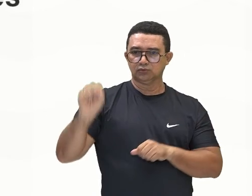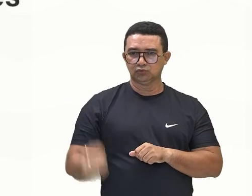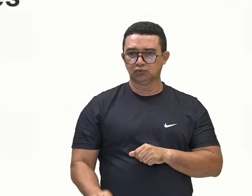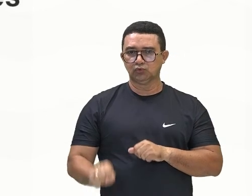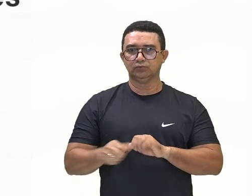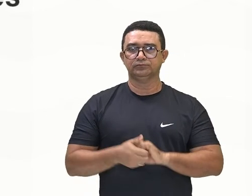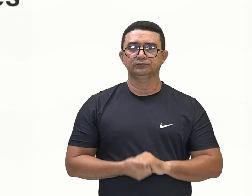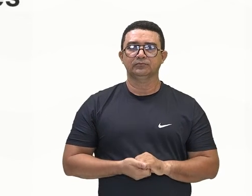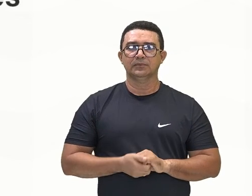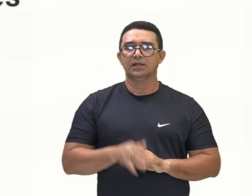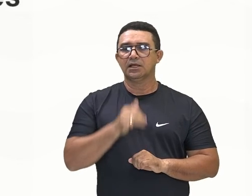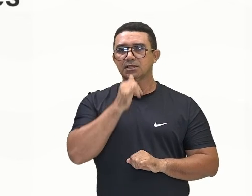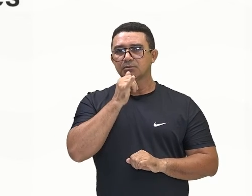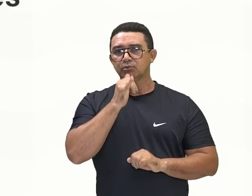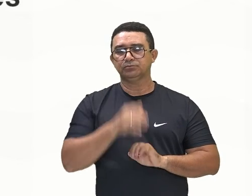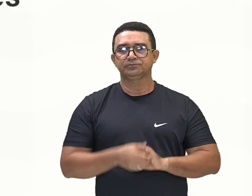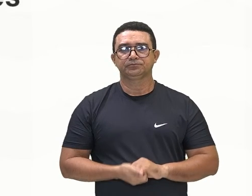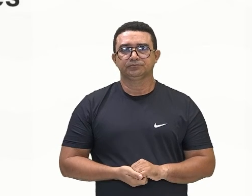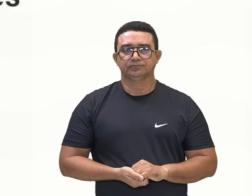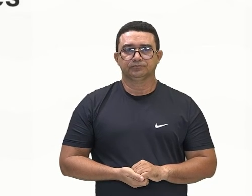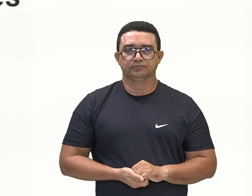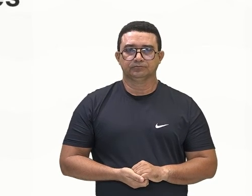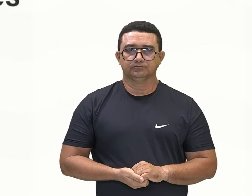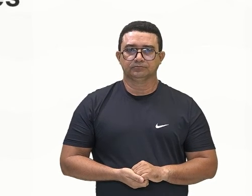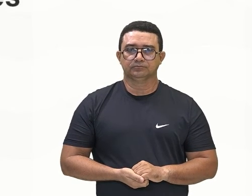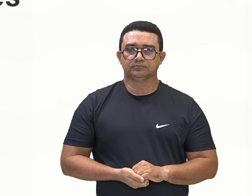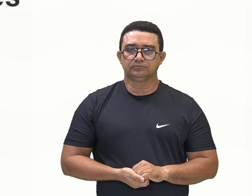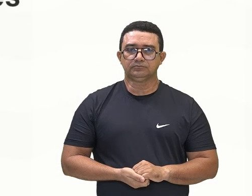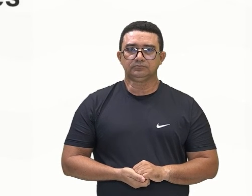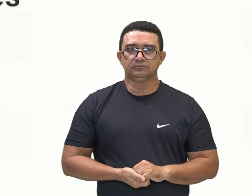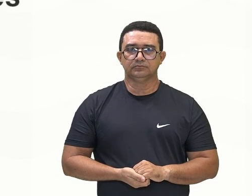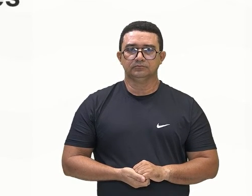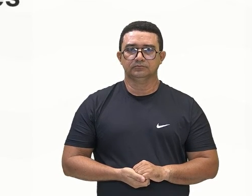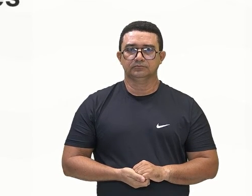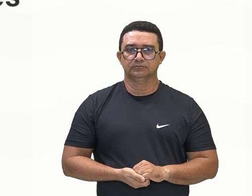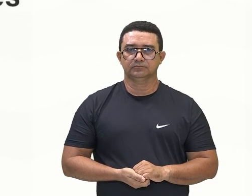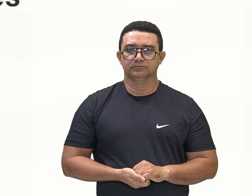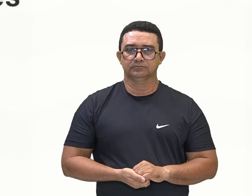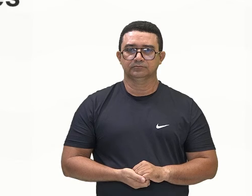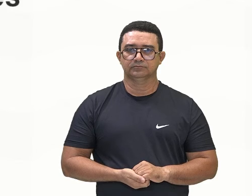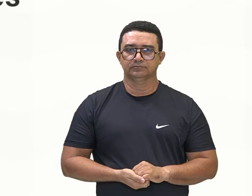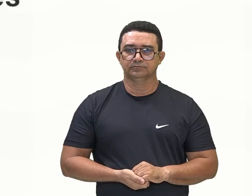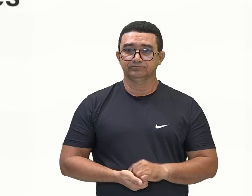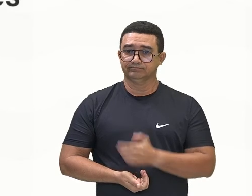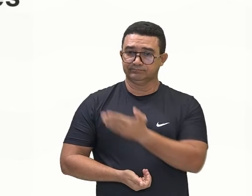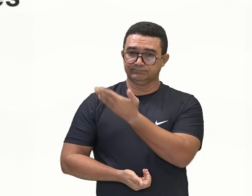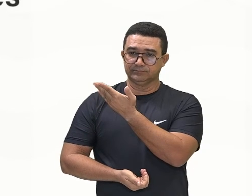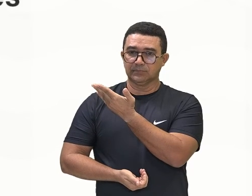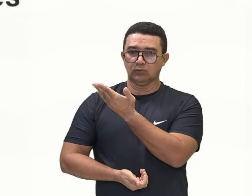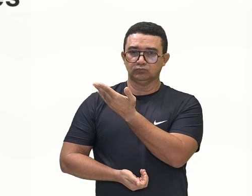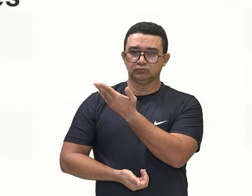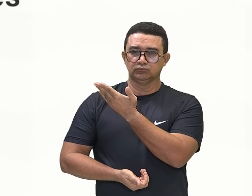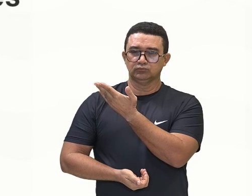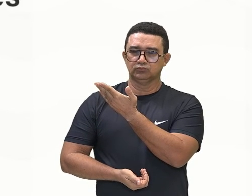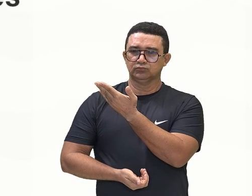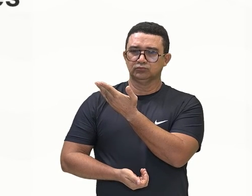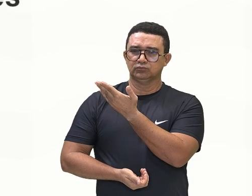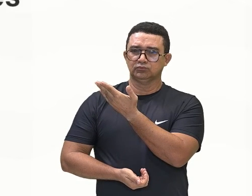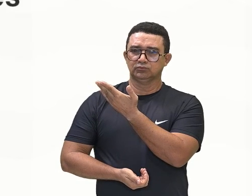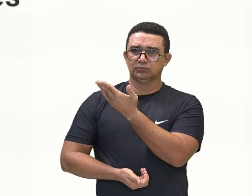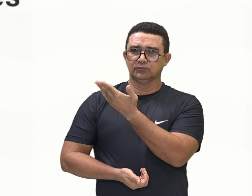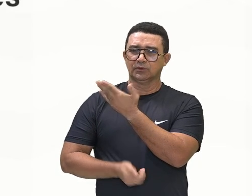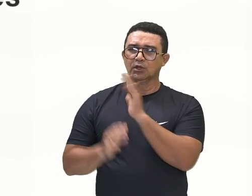os libaneses. Cadê? Sírios, marroquinos, sauditas, egípcios,